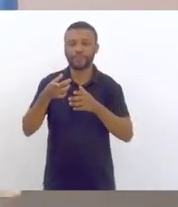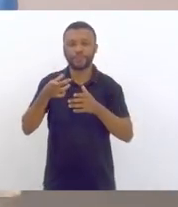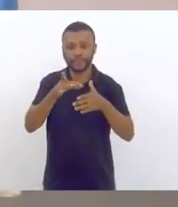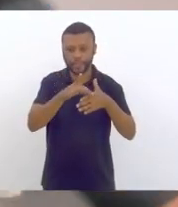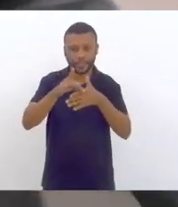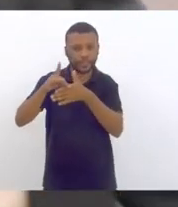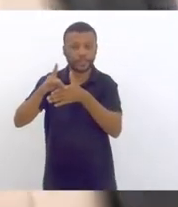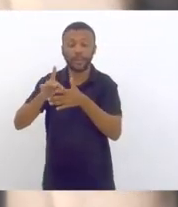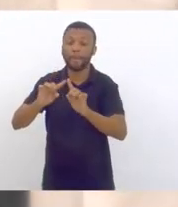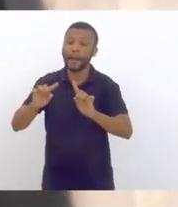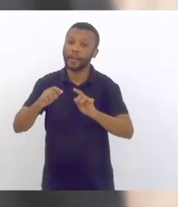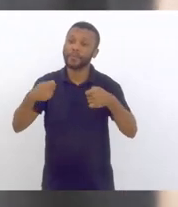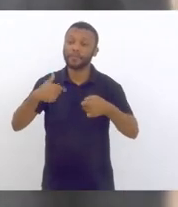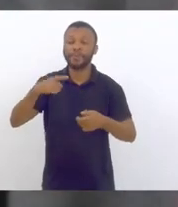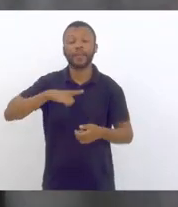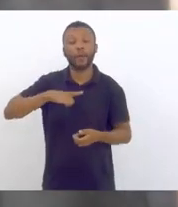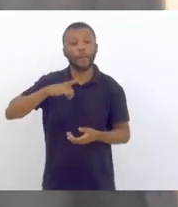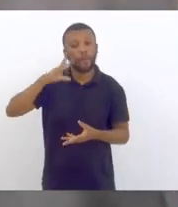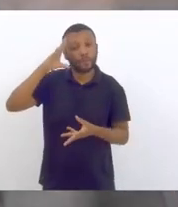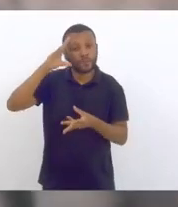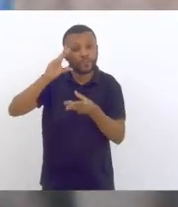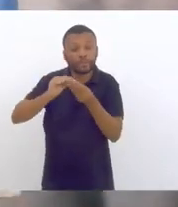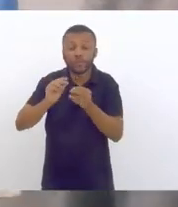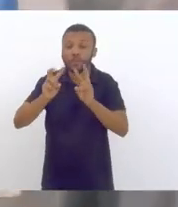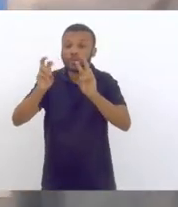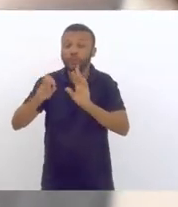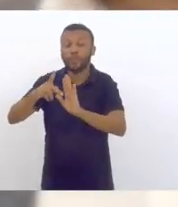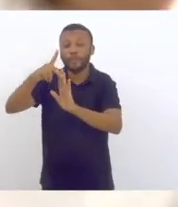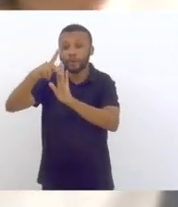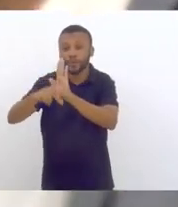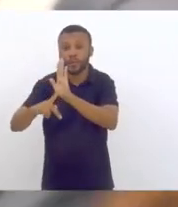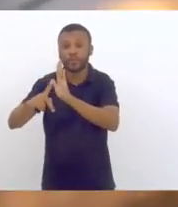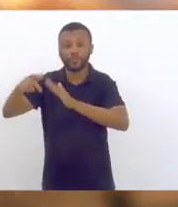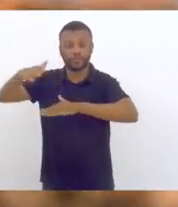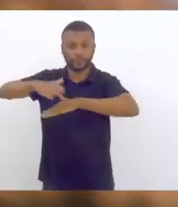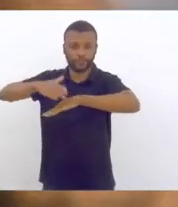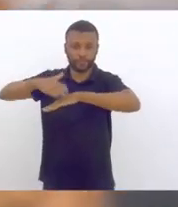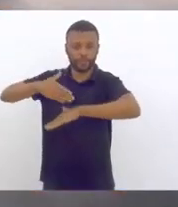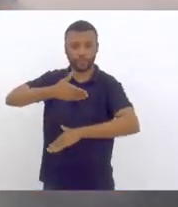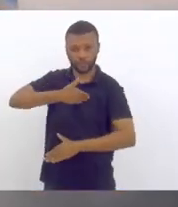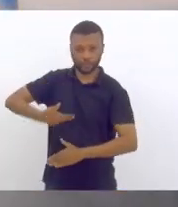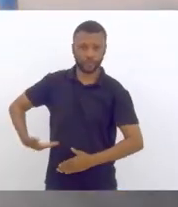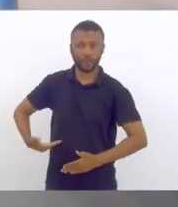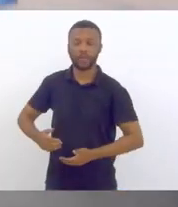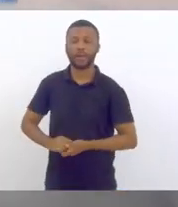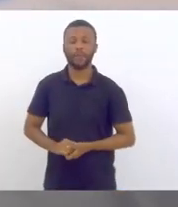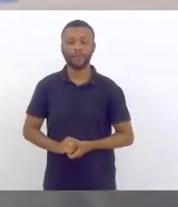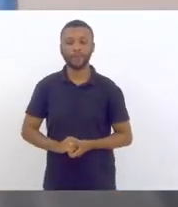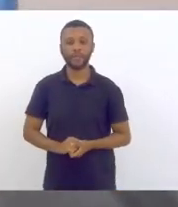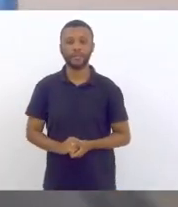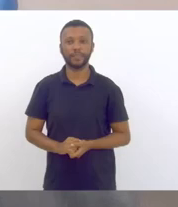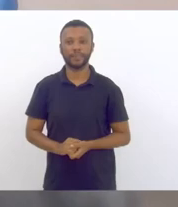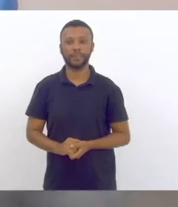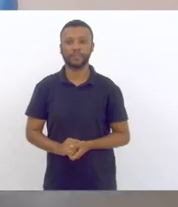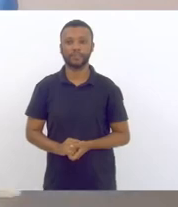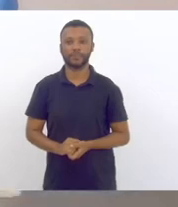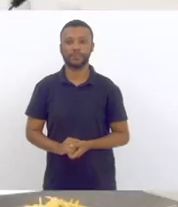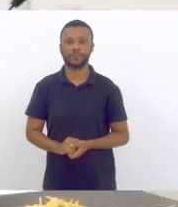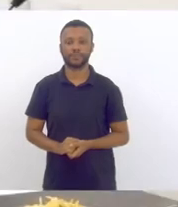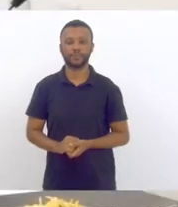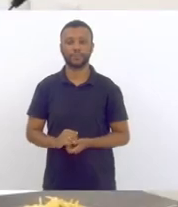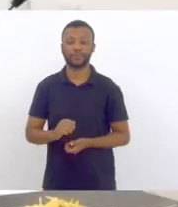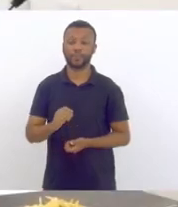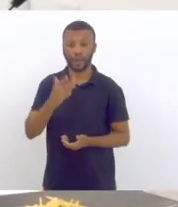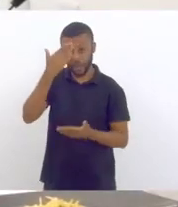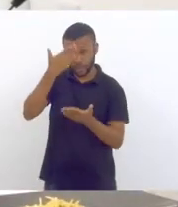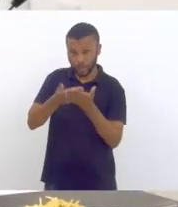em relação a mensagem do Poder Executivo eu acho que a gente chegou um bom tempo vou abrir para quem